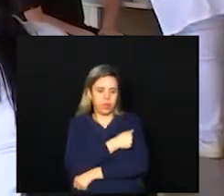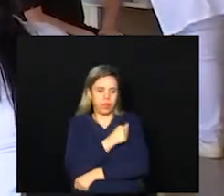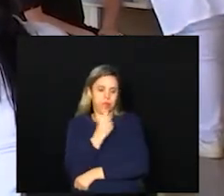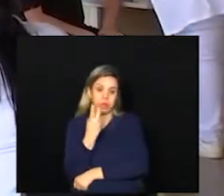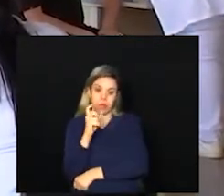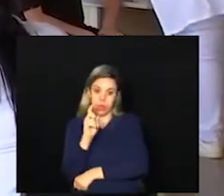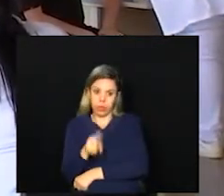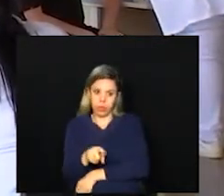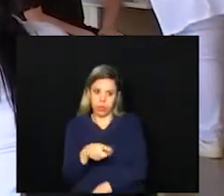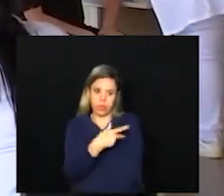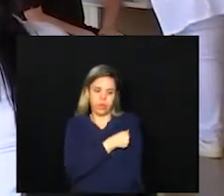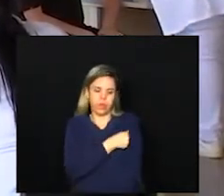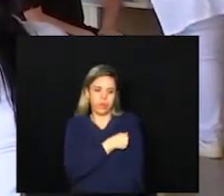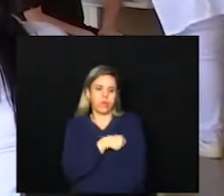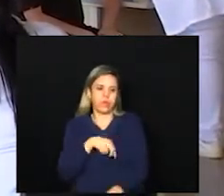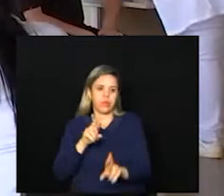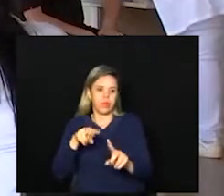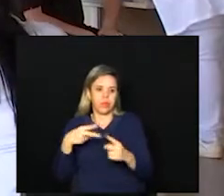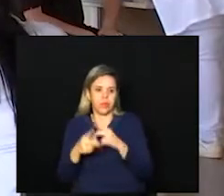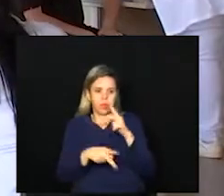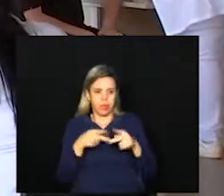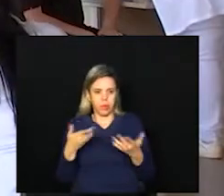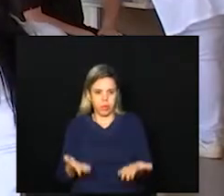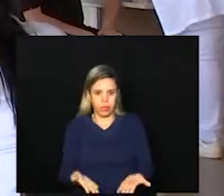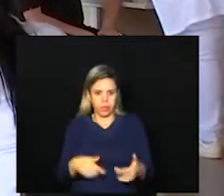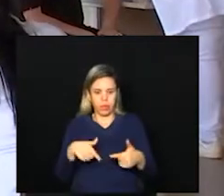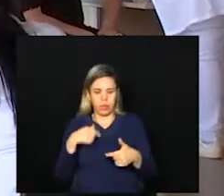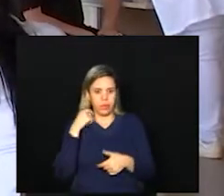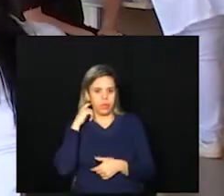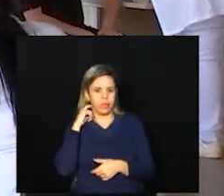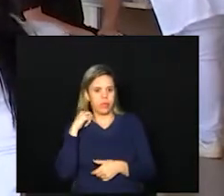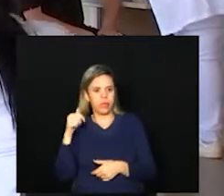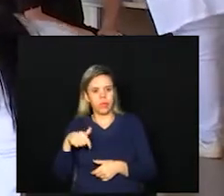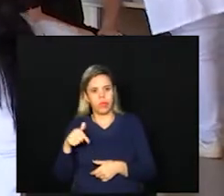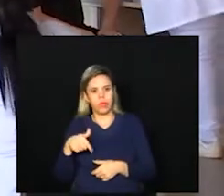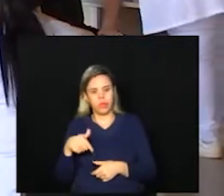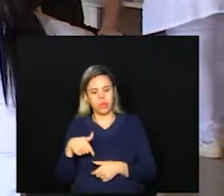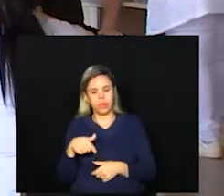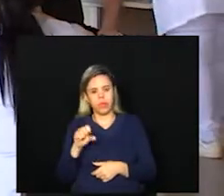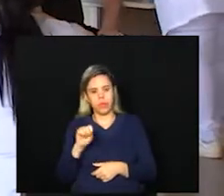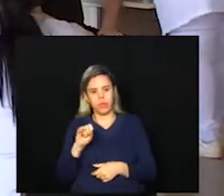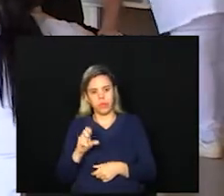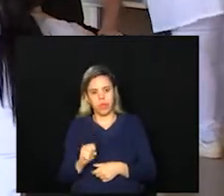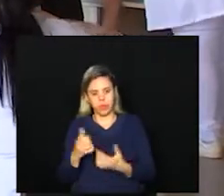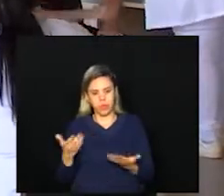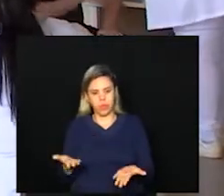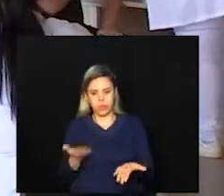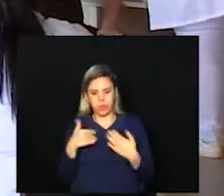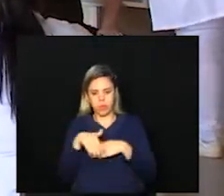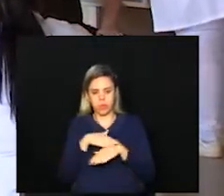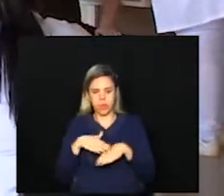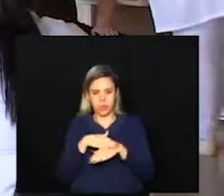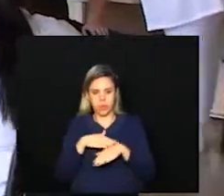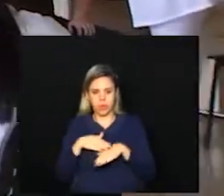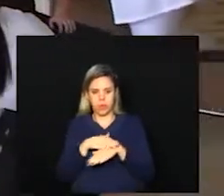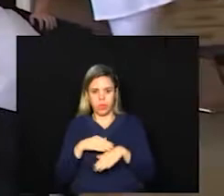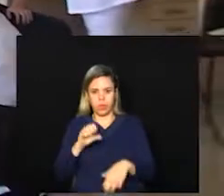menos essa a expectativa do pessoal que está trabalhando aqui no CIS Guanabara. A gente vai conversar